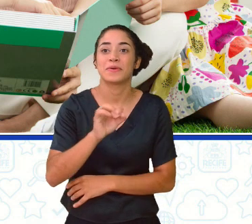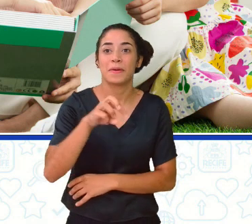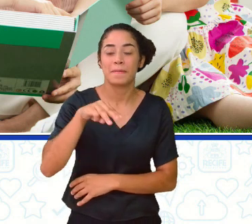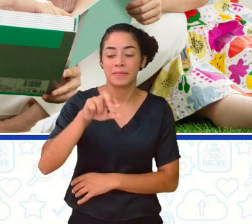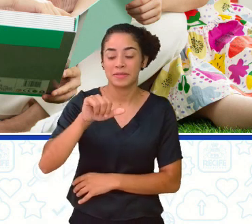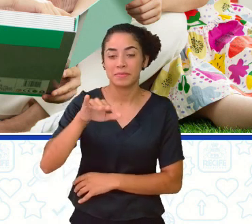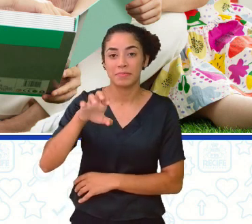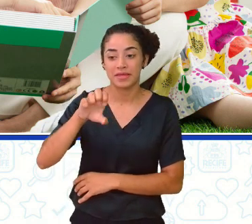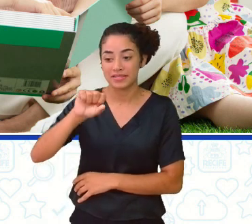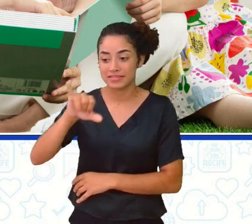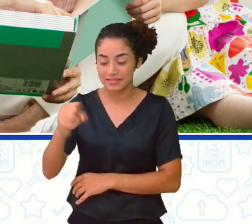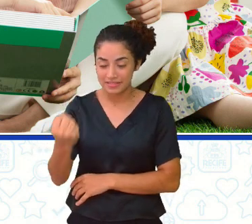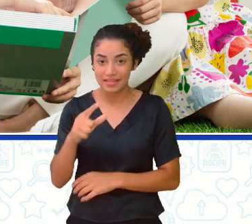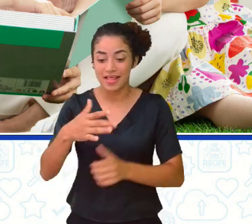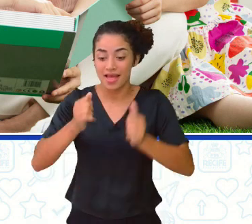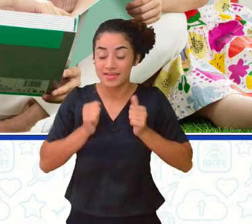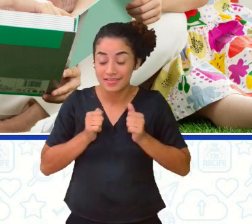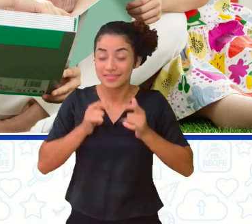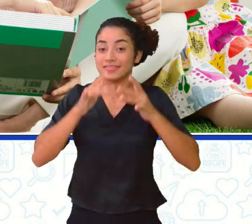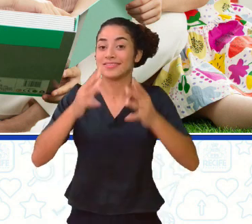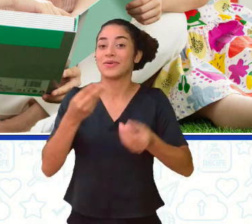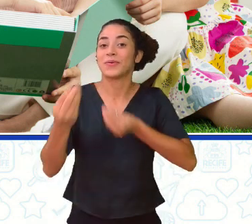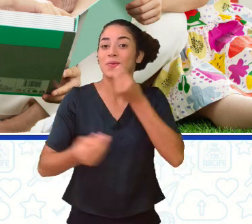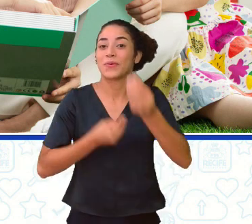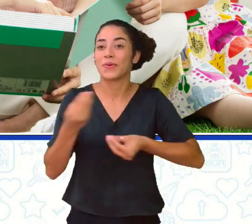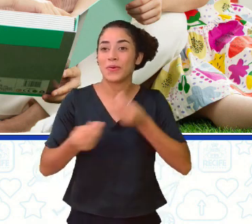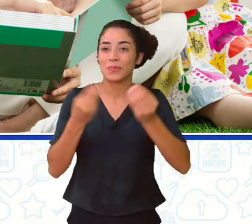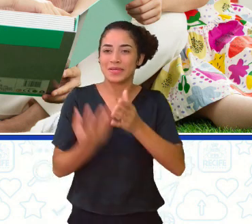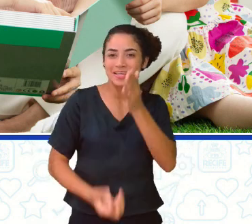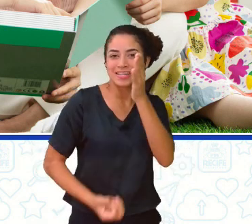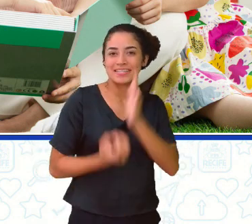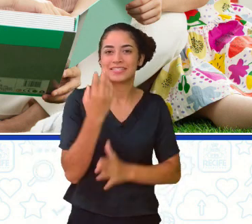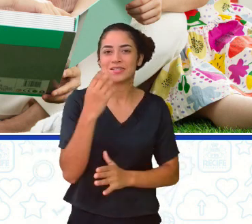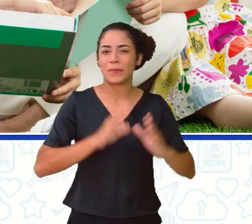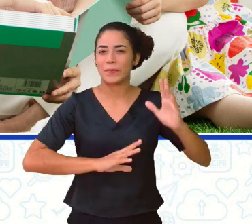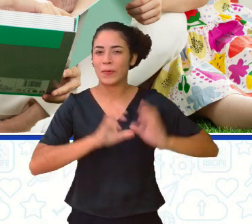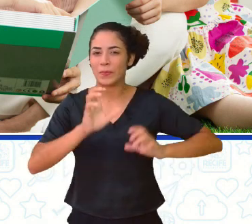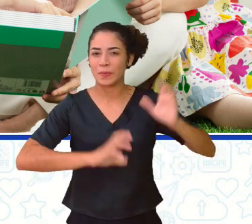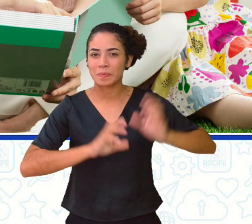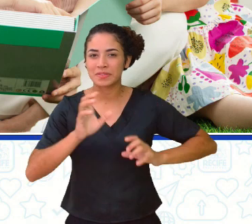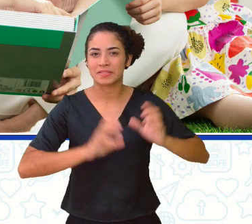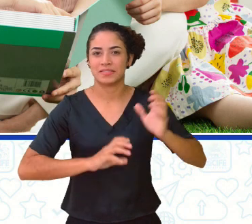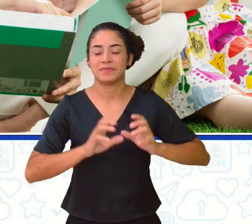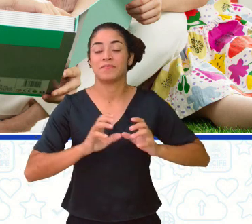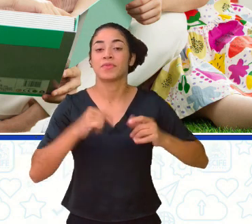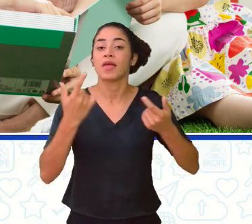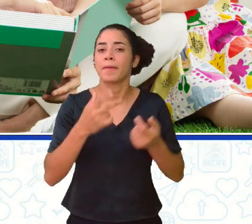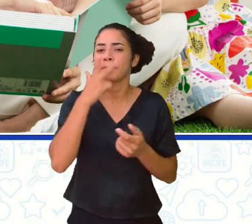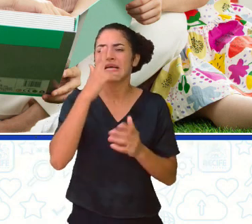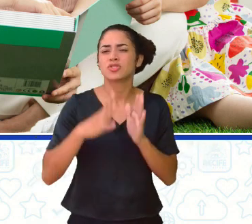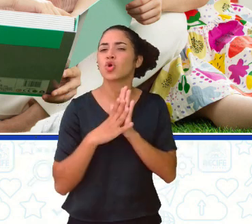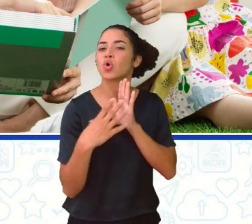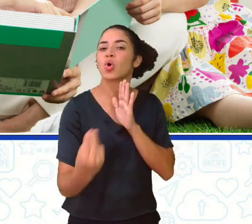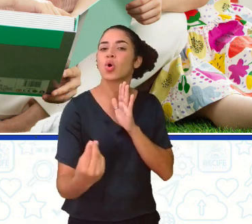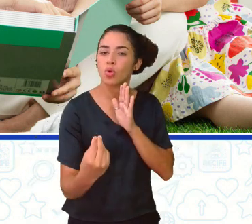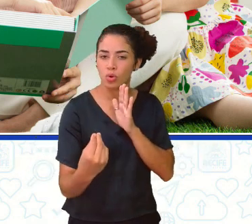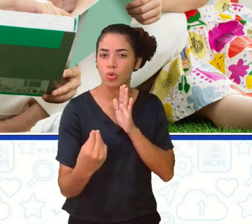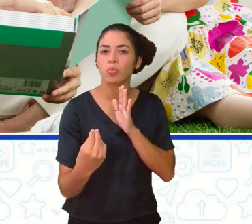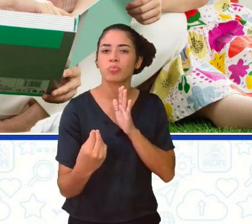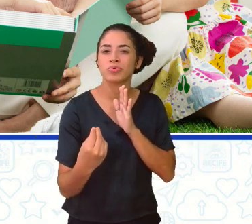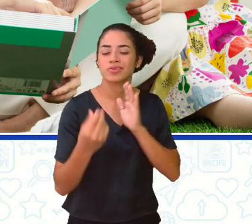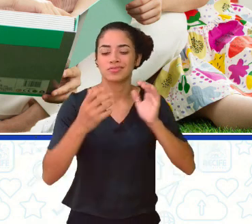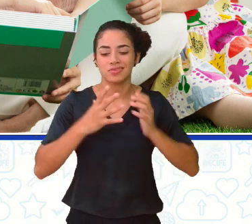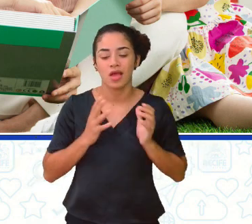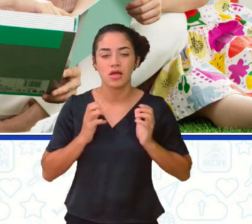da ação através da criação de intriga. Então, que essa mímesis seria uma imitação, né, da